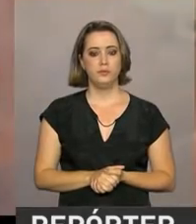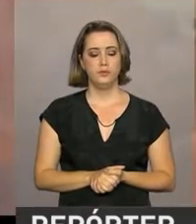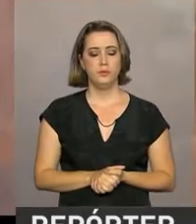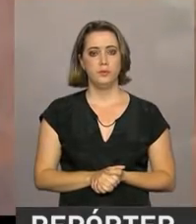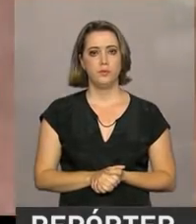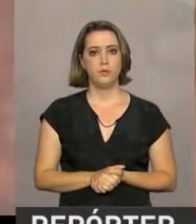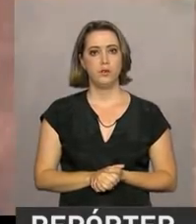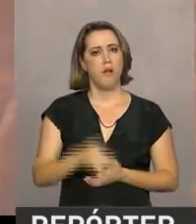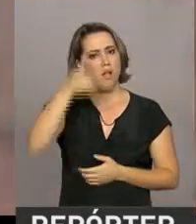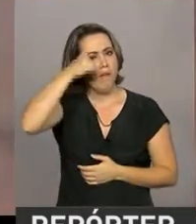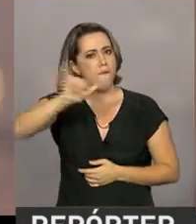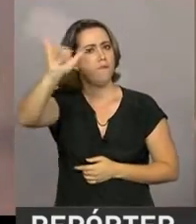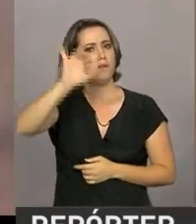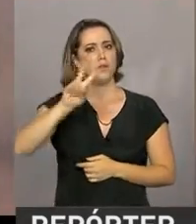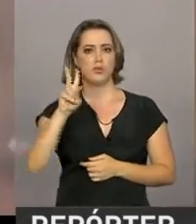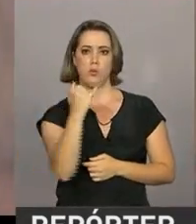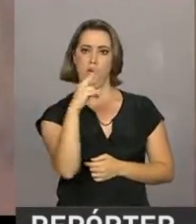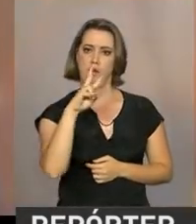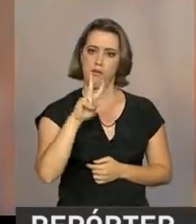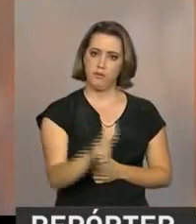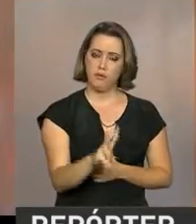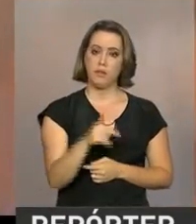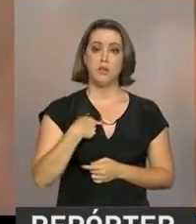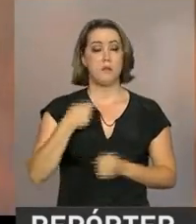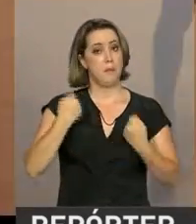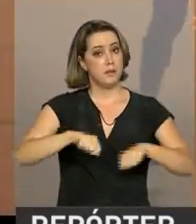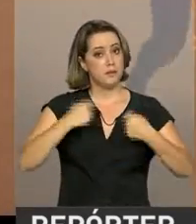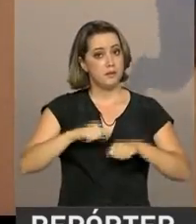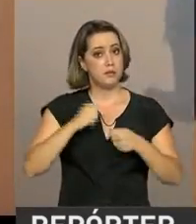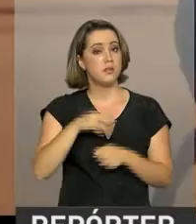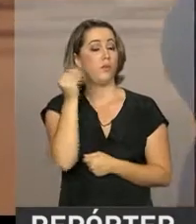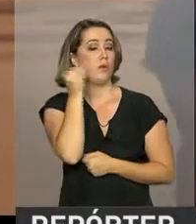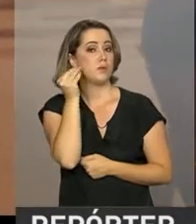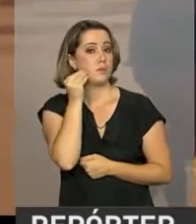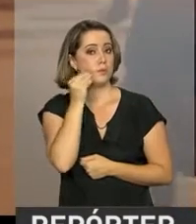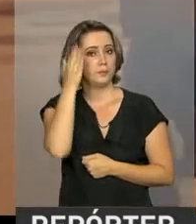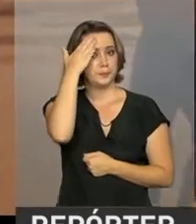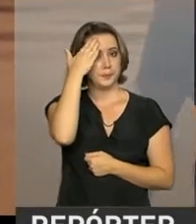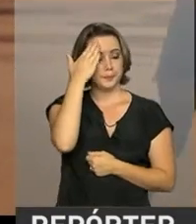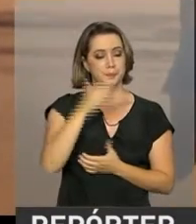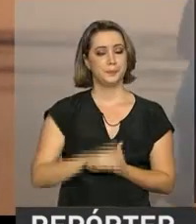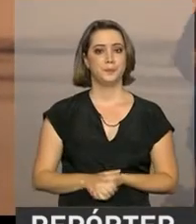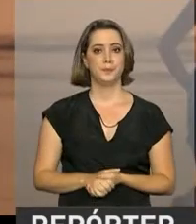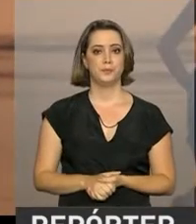na cidade esse precisos 40 de hiv